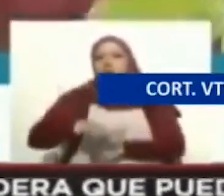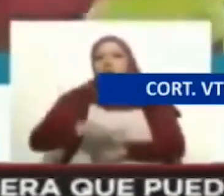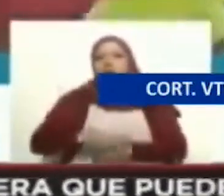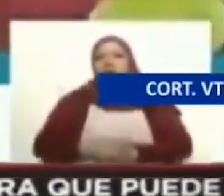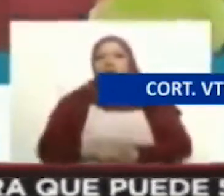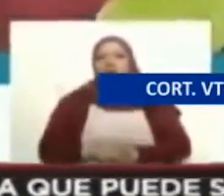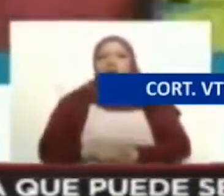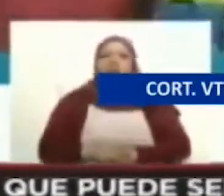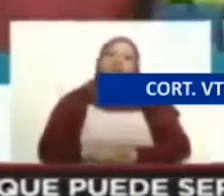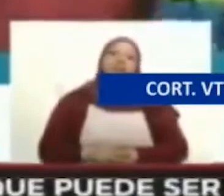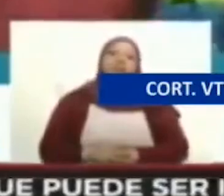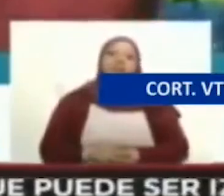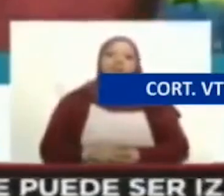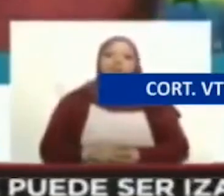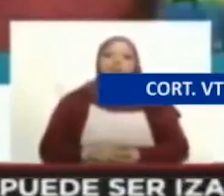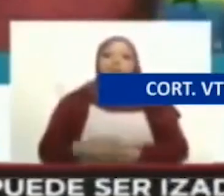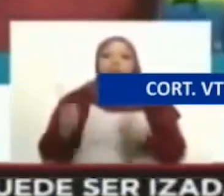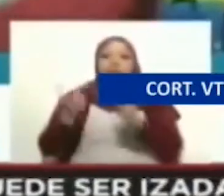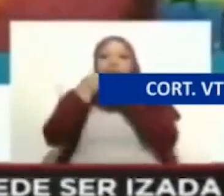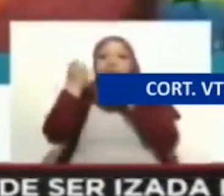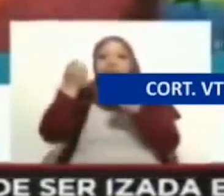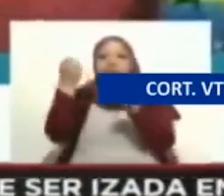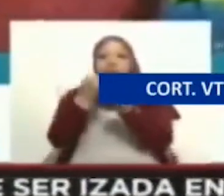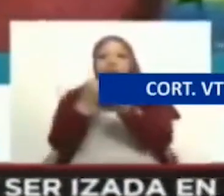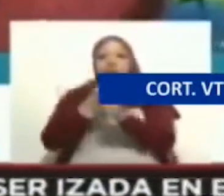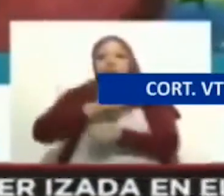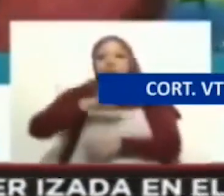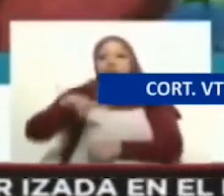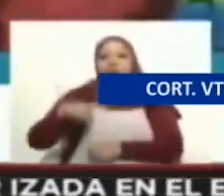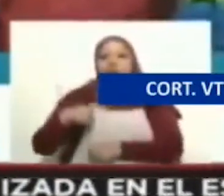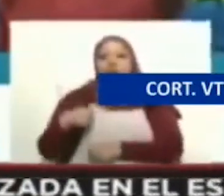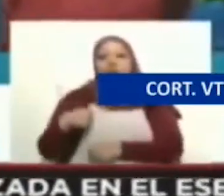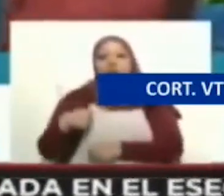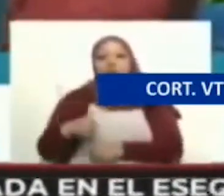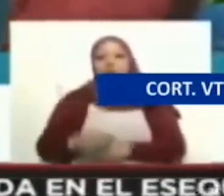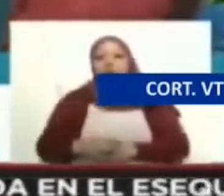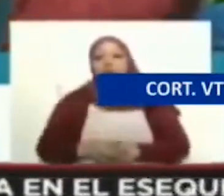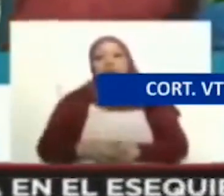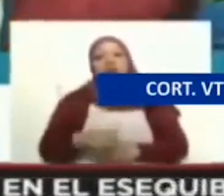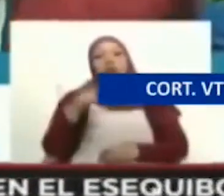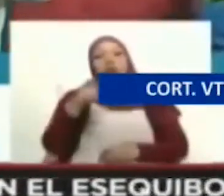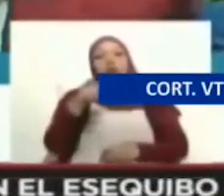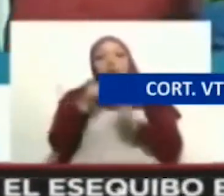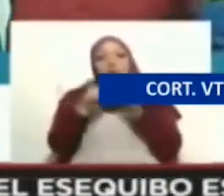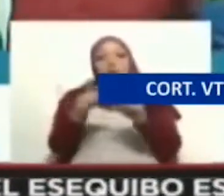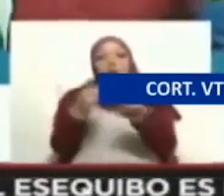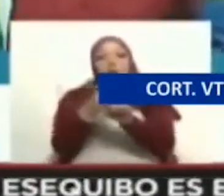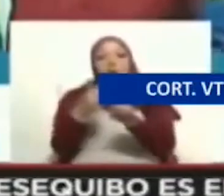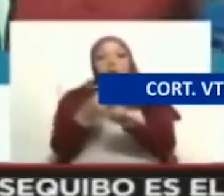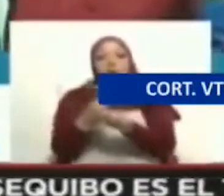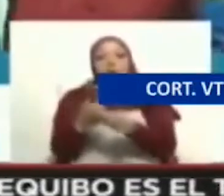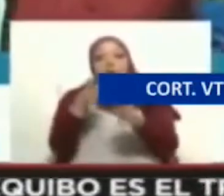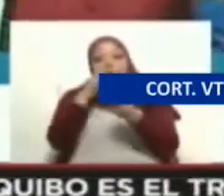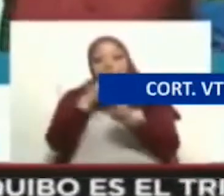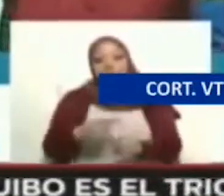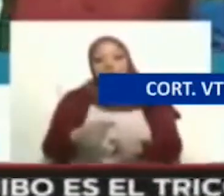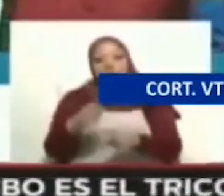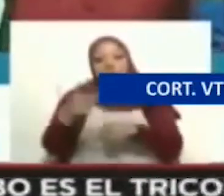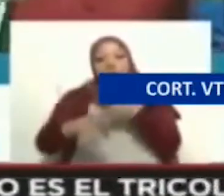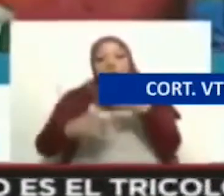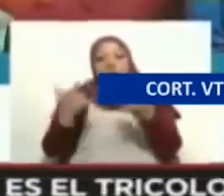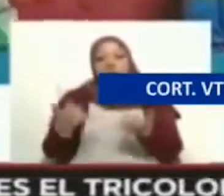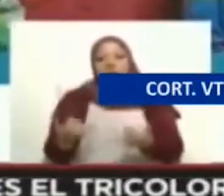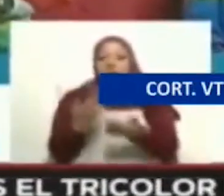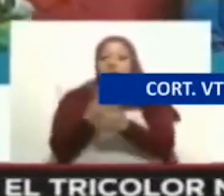ditador Maduro deu para o lado favorável à consulta pública. E no domingo, dia 3, as autoridades eleitorais chegaram